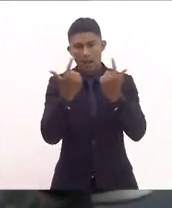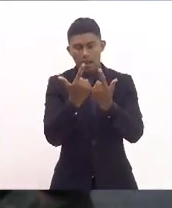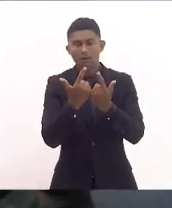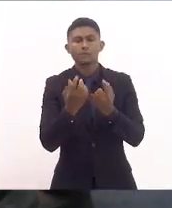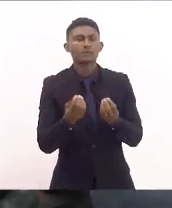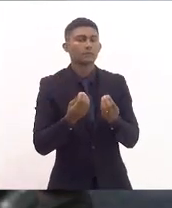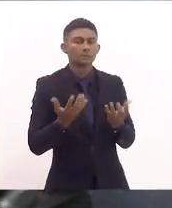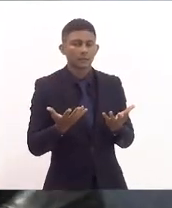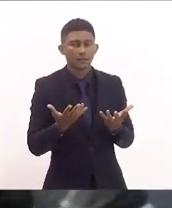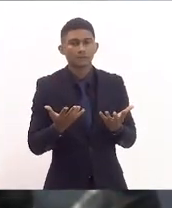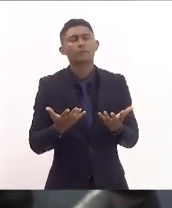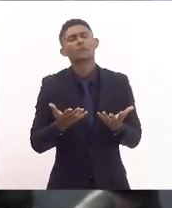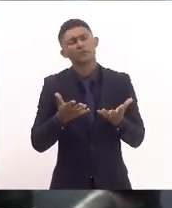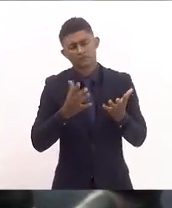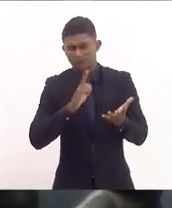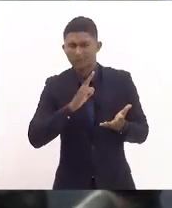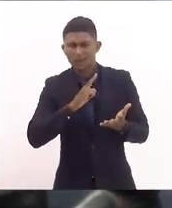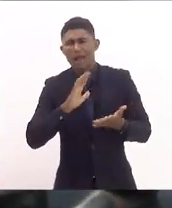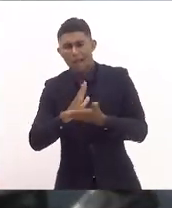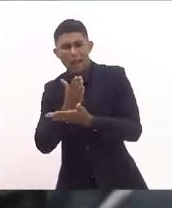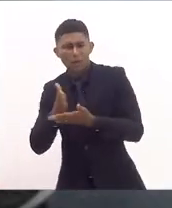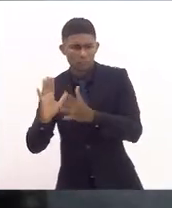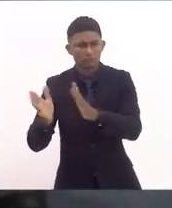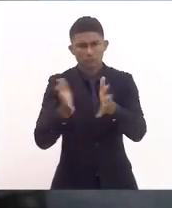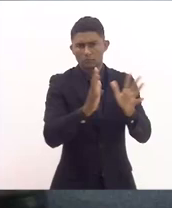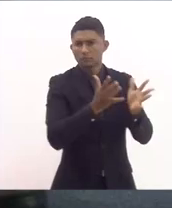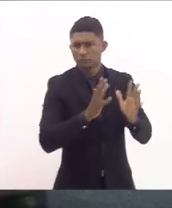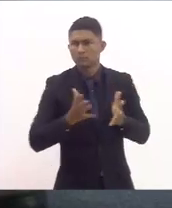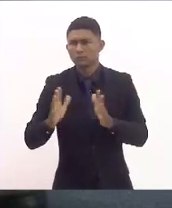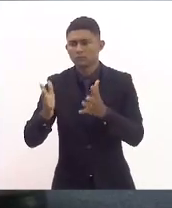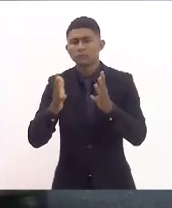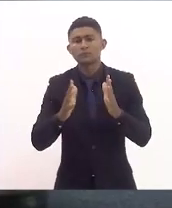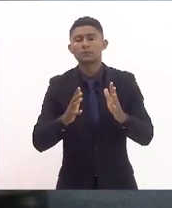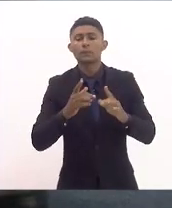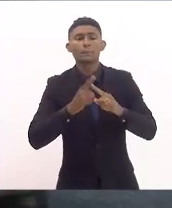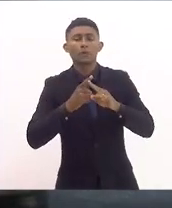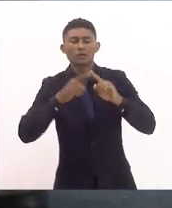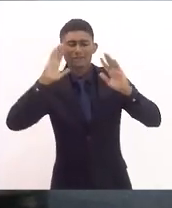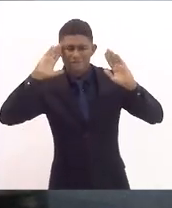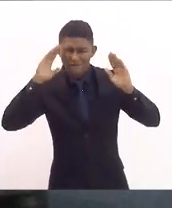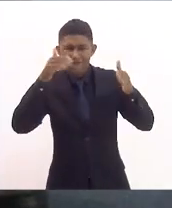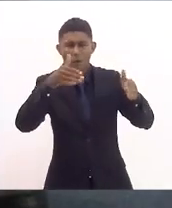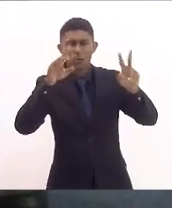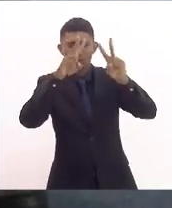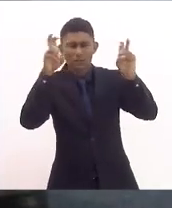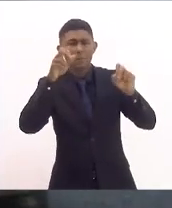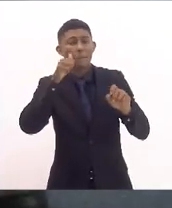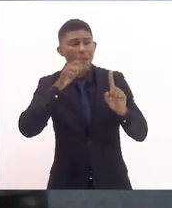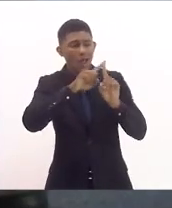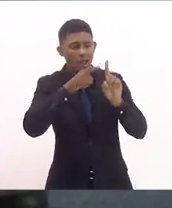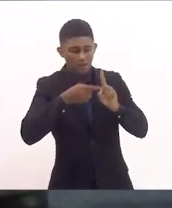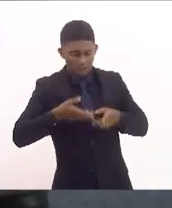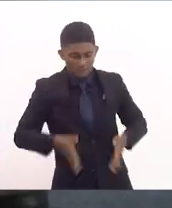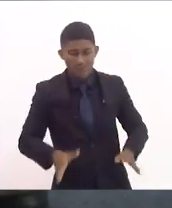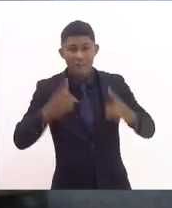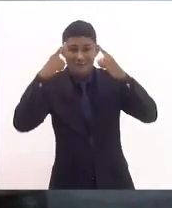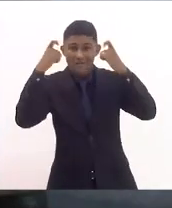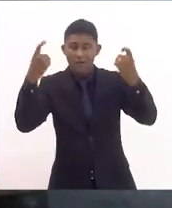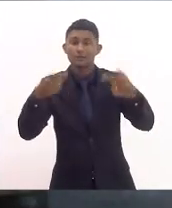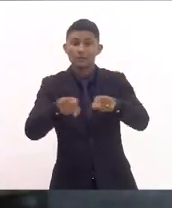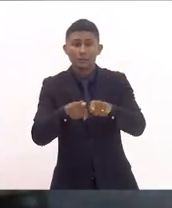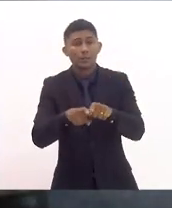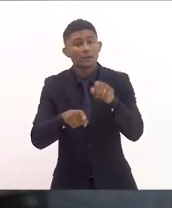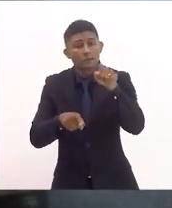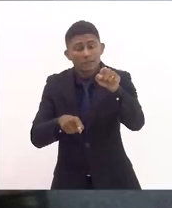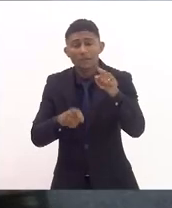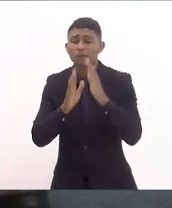a despeito dos que já existem para discussão da violência obstétrica e mortalidade uma terra e a sua interlocução com o